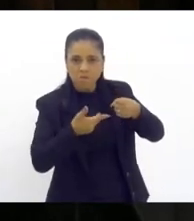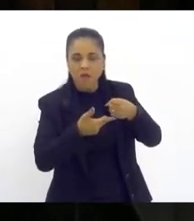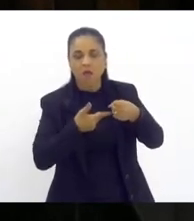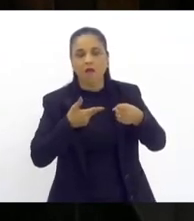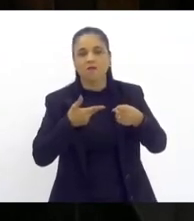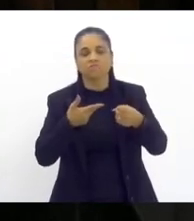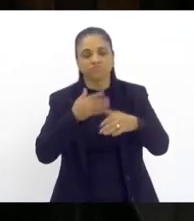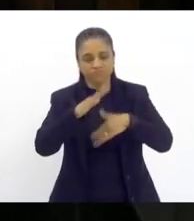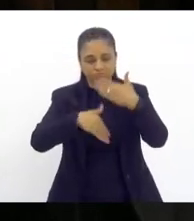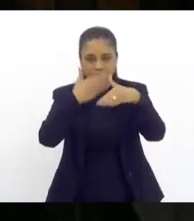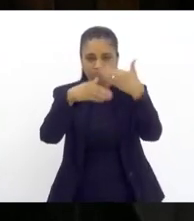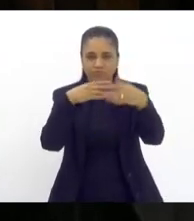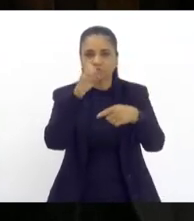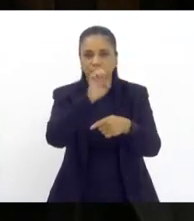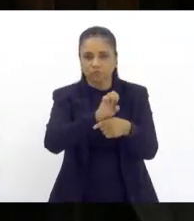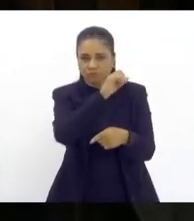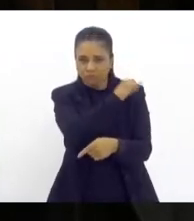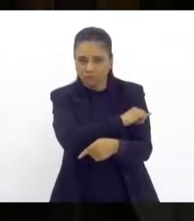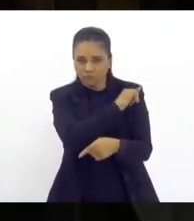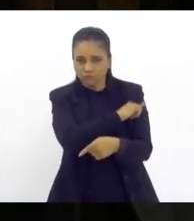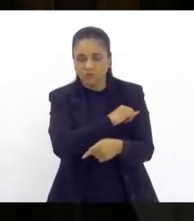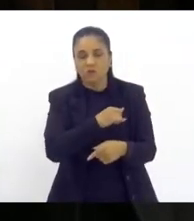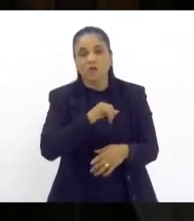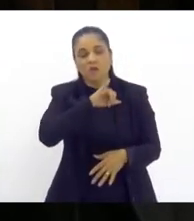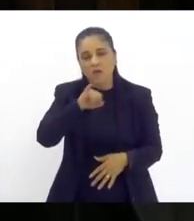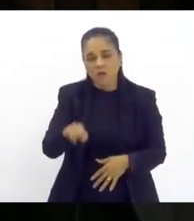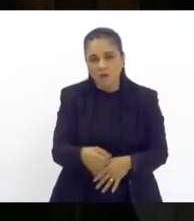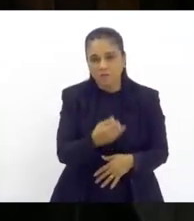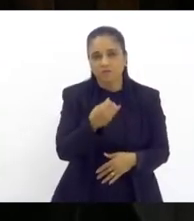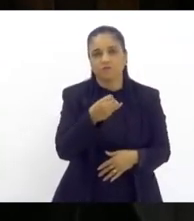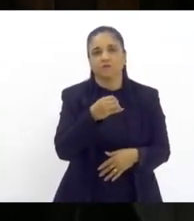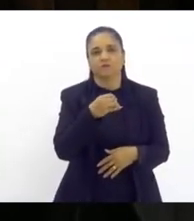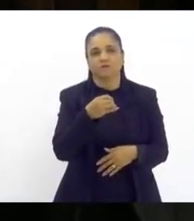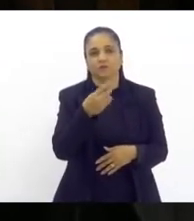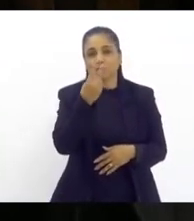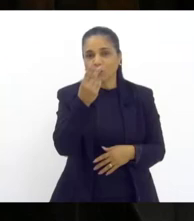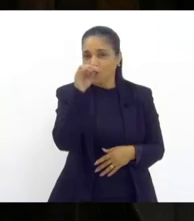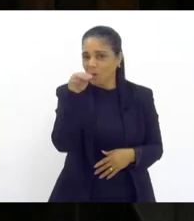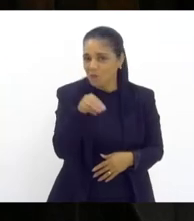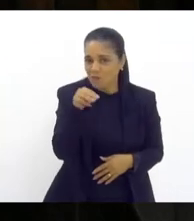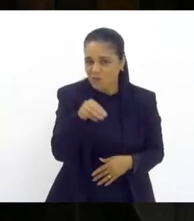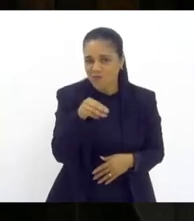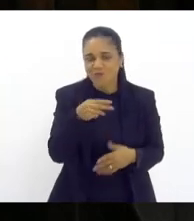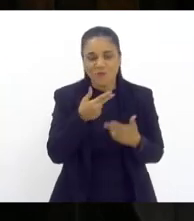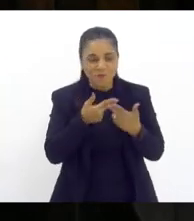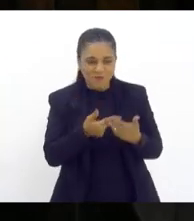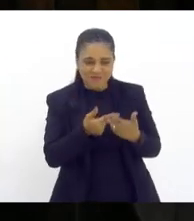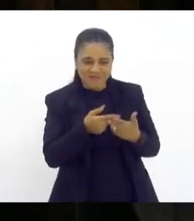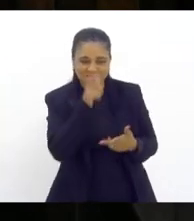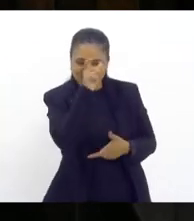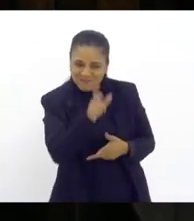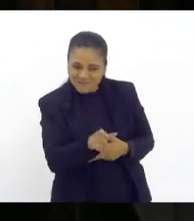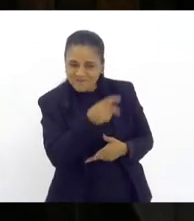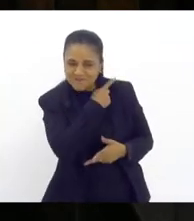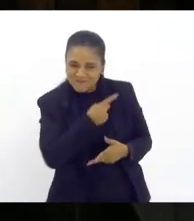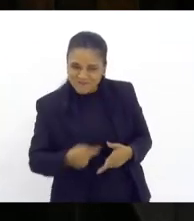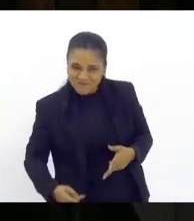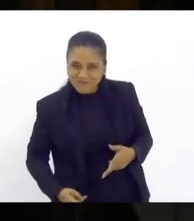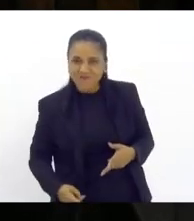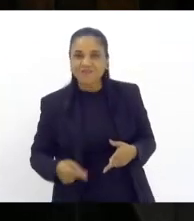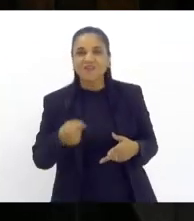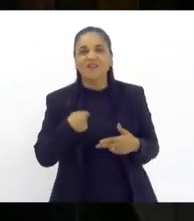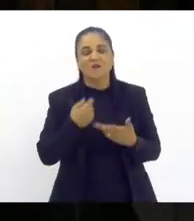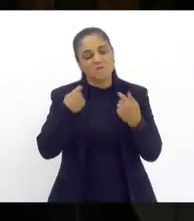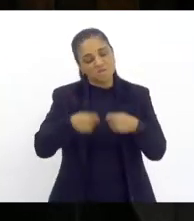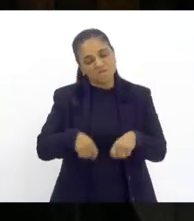Estado do Rio de Janeiro. E aproveito ainda os minutos finais aí, já explorando a paciência de Vossa Excelência, mas não posso deixar de fazer a